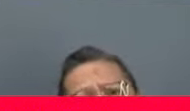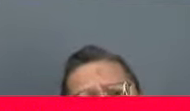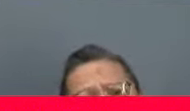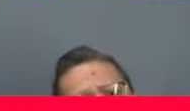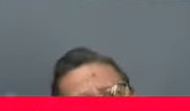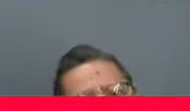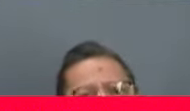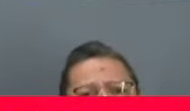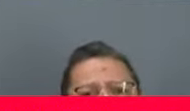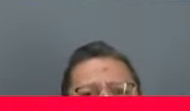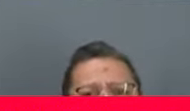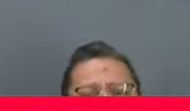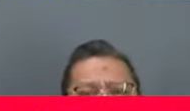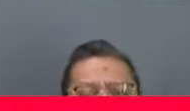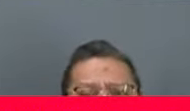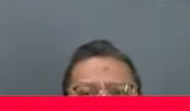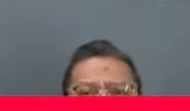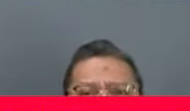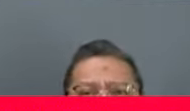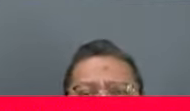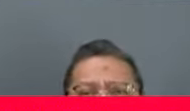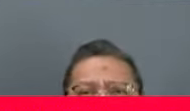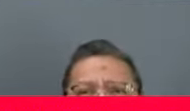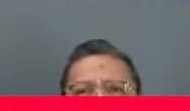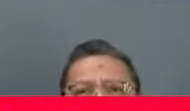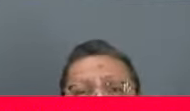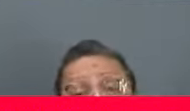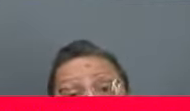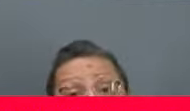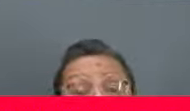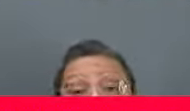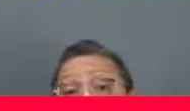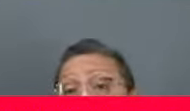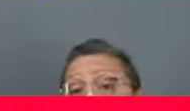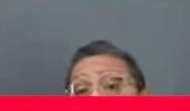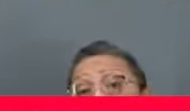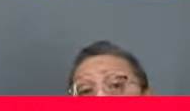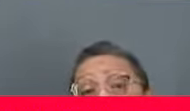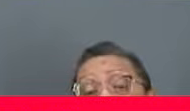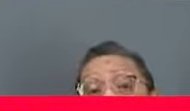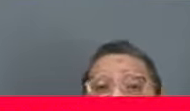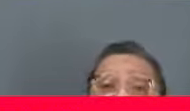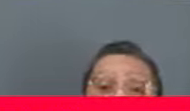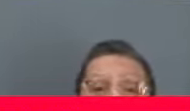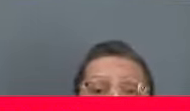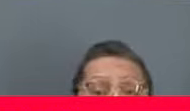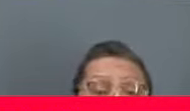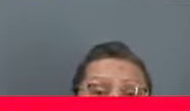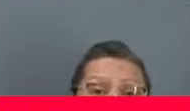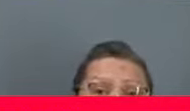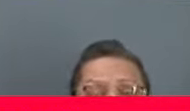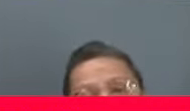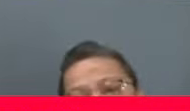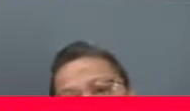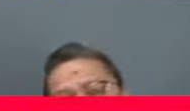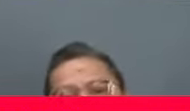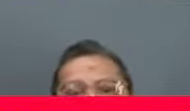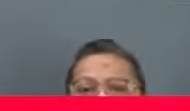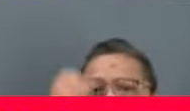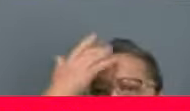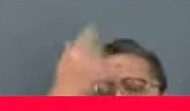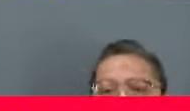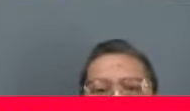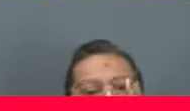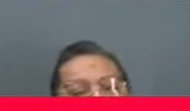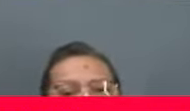deles e aí vem a a Extrema esquerda com as soluções fáceis né bom já que o atentado contra o trump foi